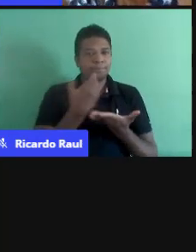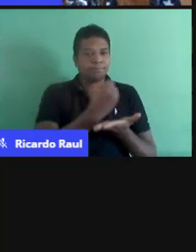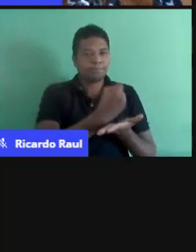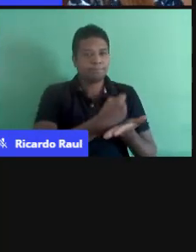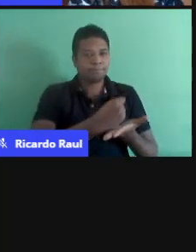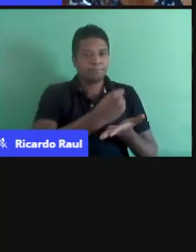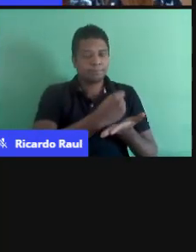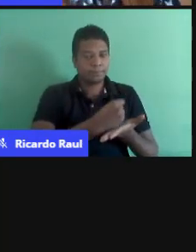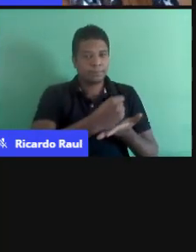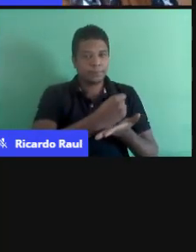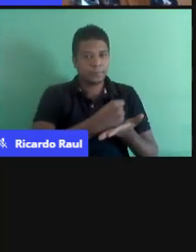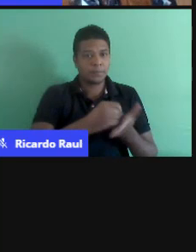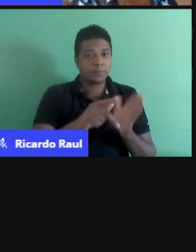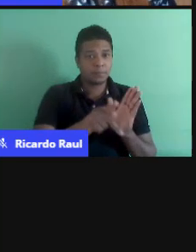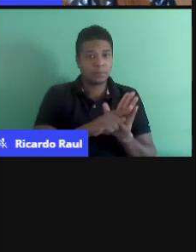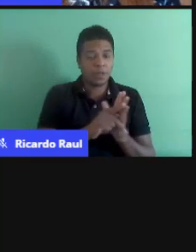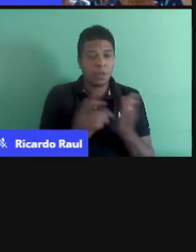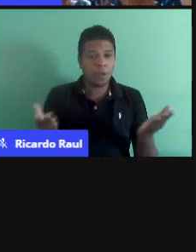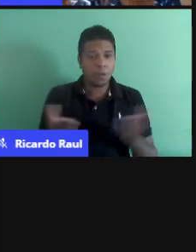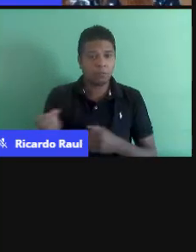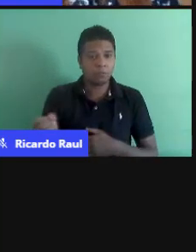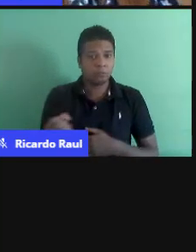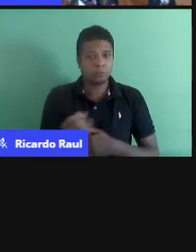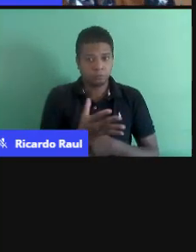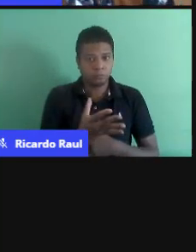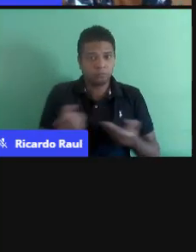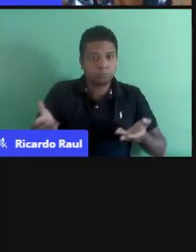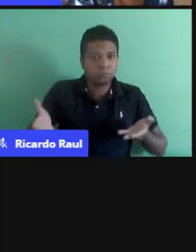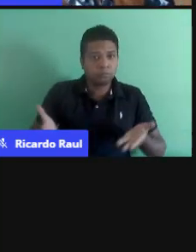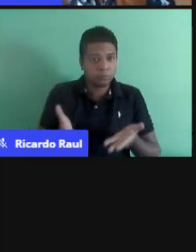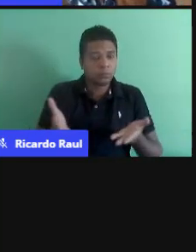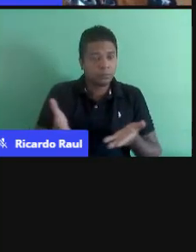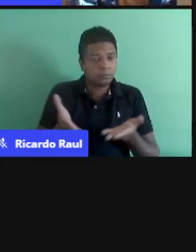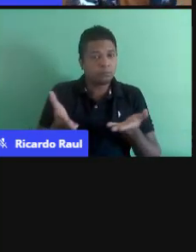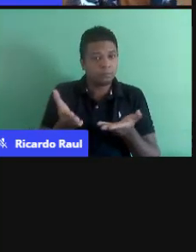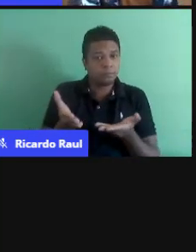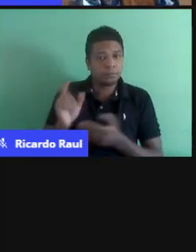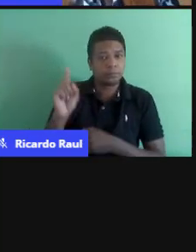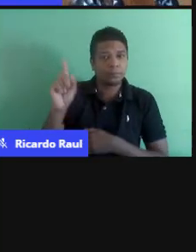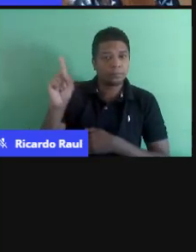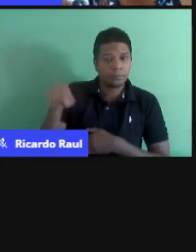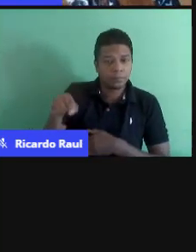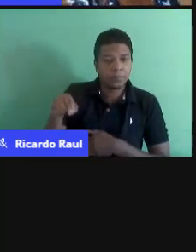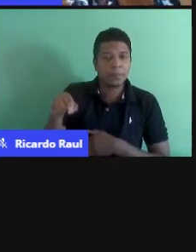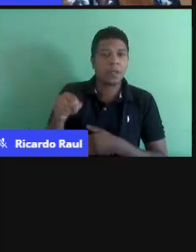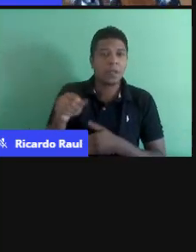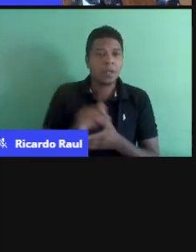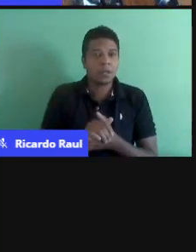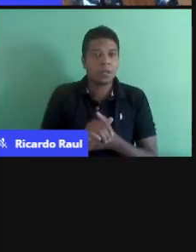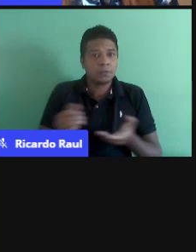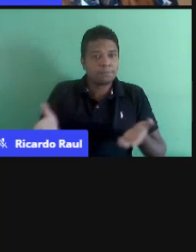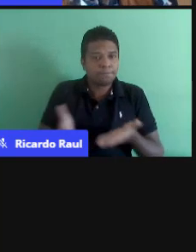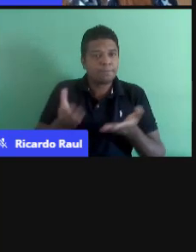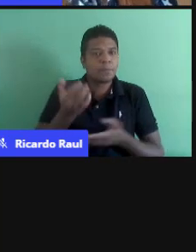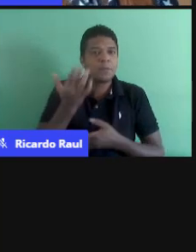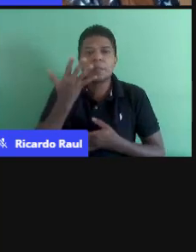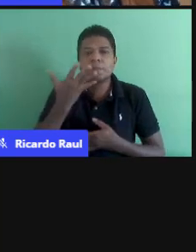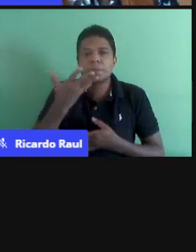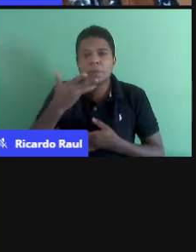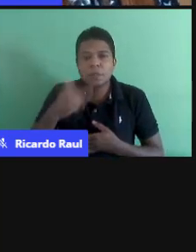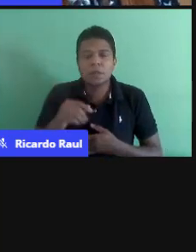proposta contemporânea do desenho cultivado é justamente isso: instigar a criança partindo